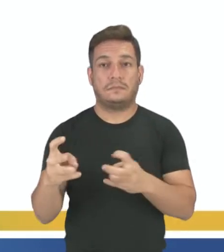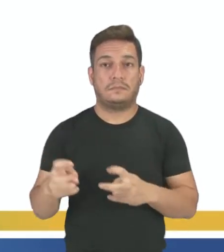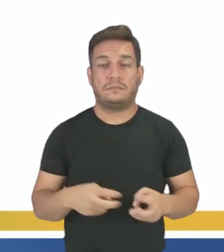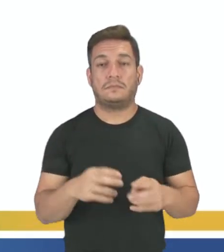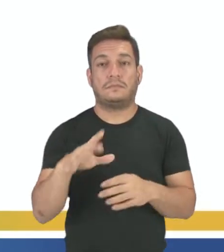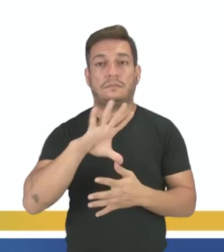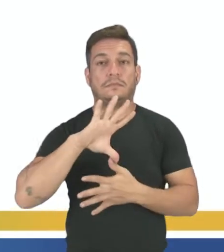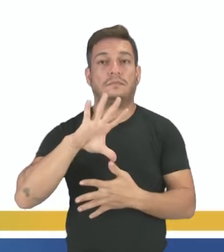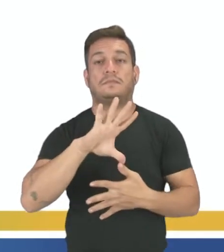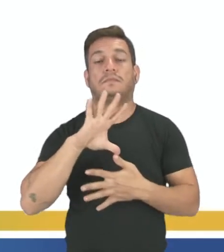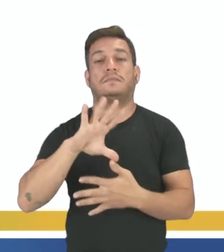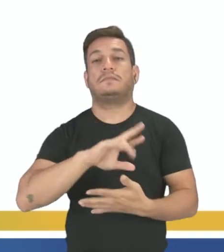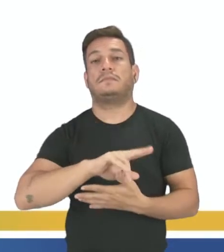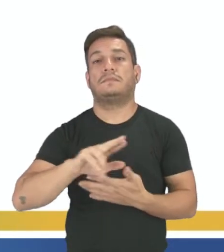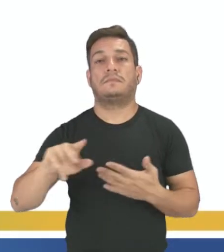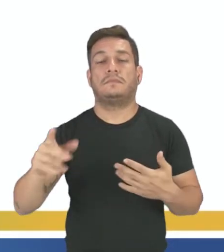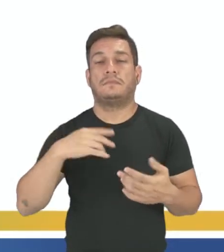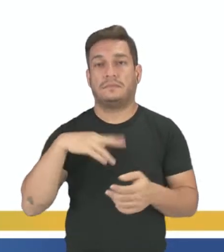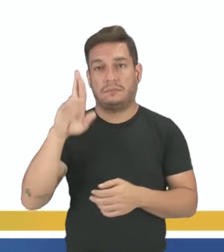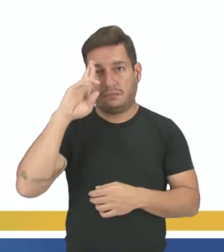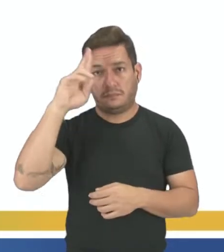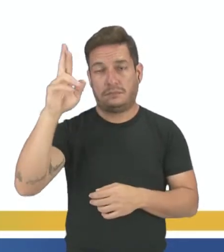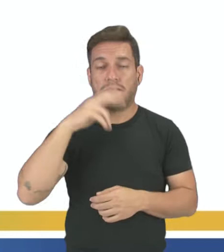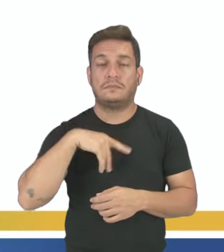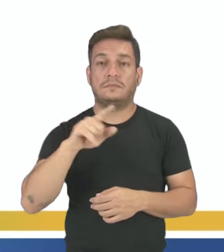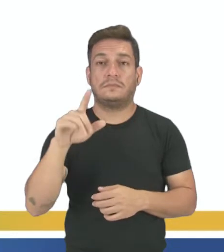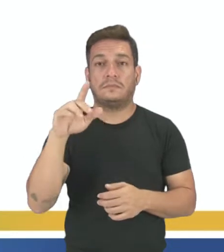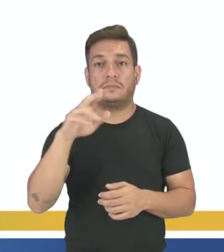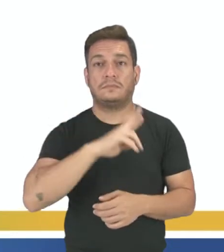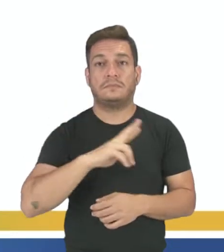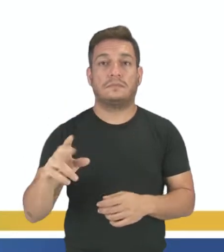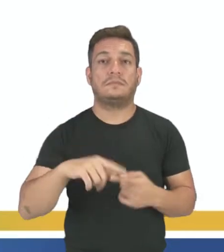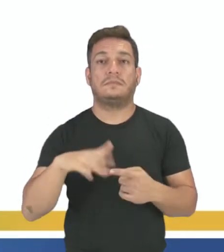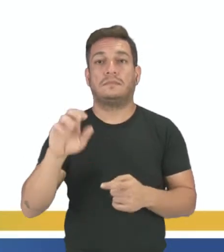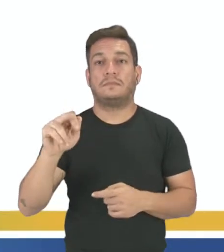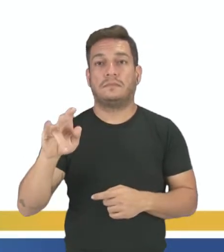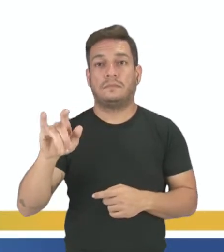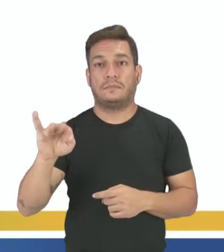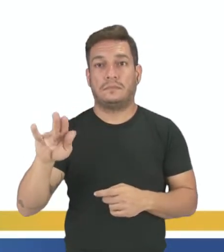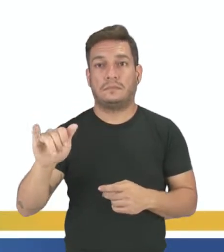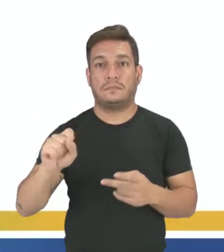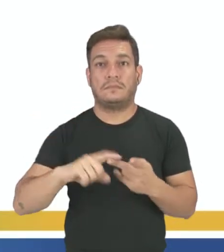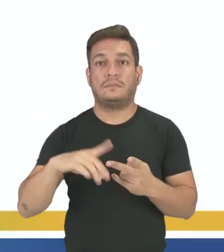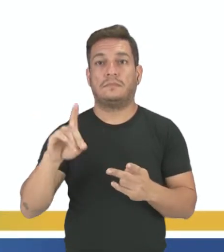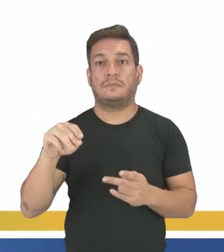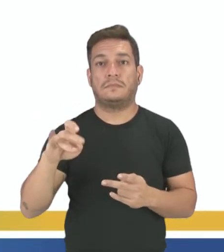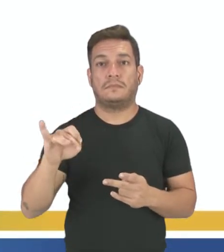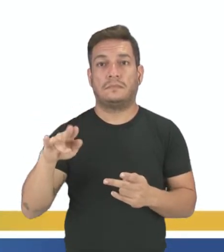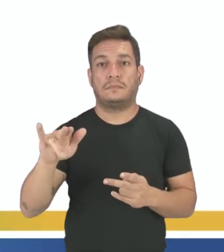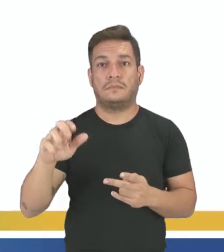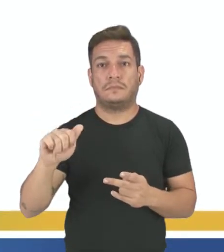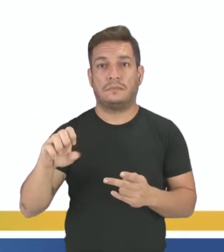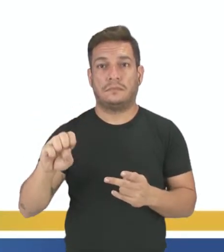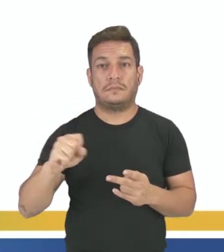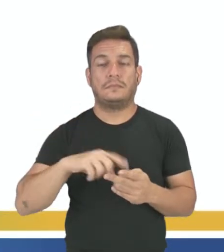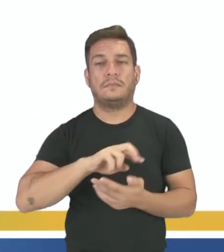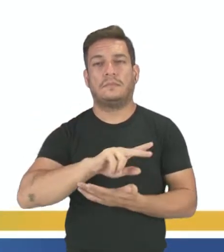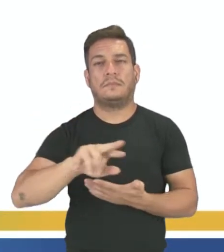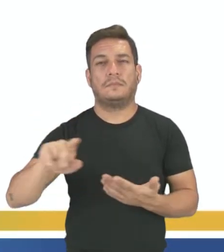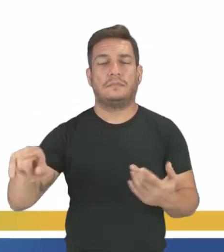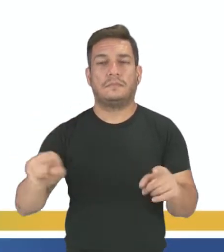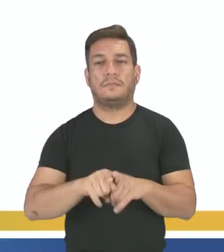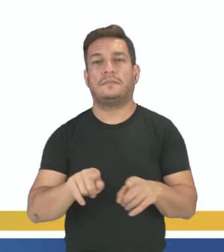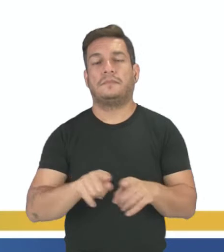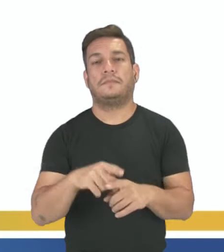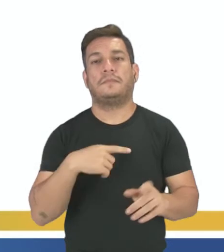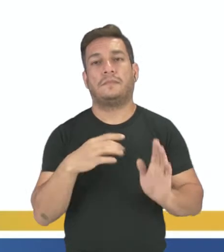americana. Várias ordens religiosas atuaram no Brasil, como os carmelitas, os dominicanos, os beneditinos, entre outros,